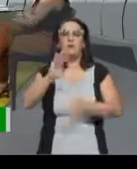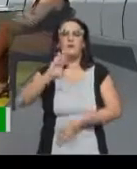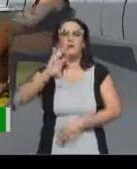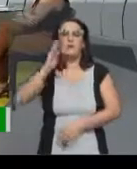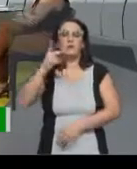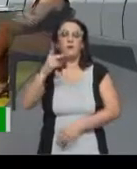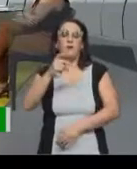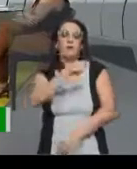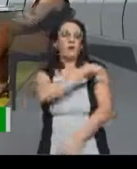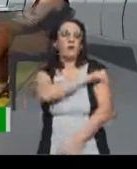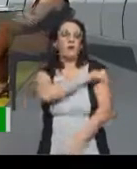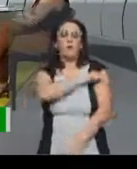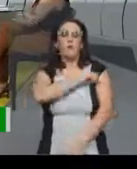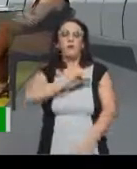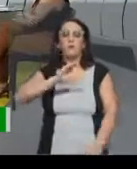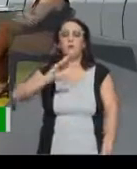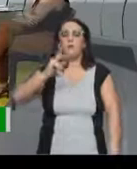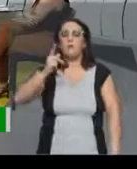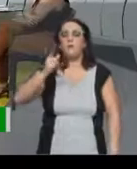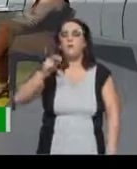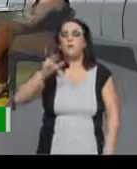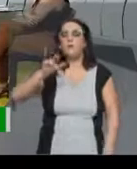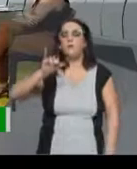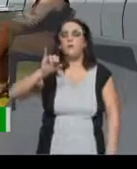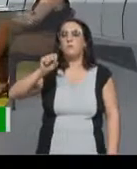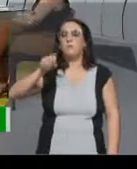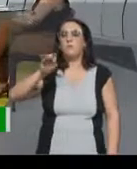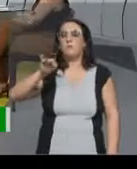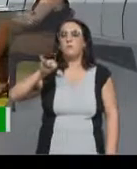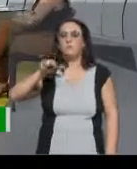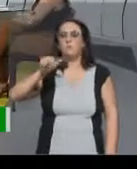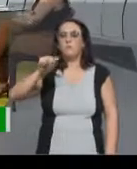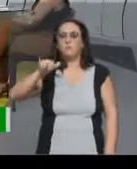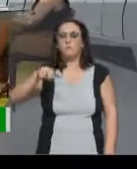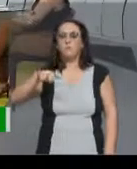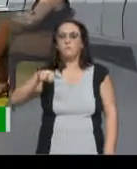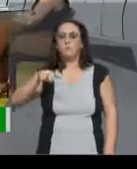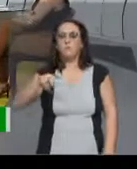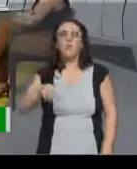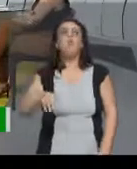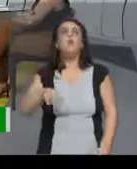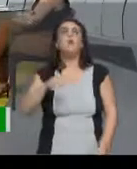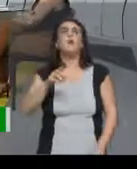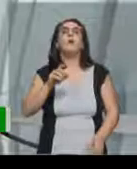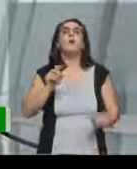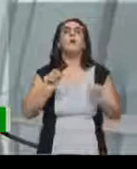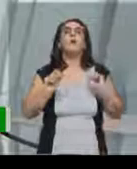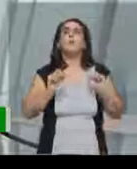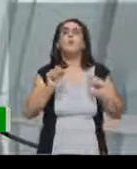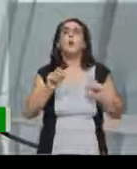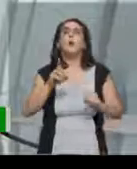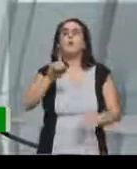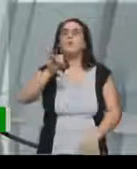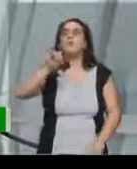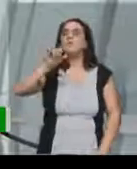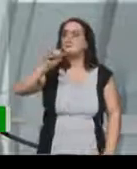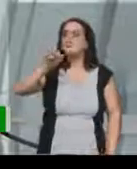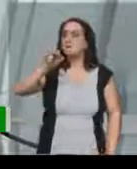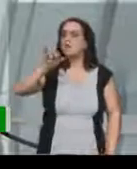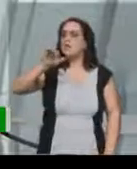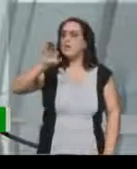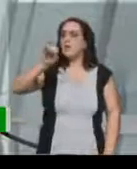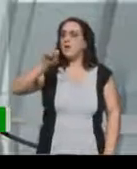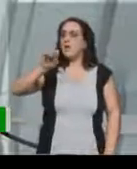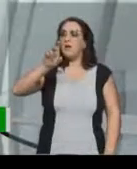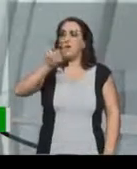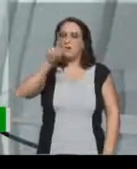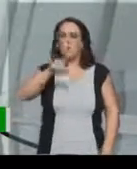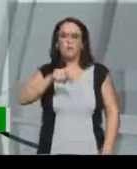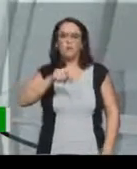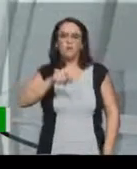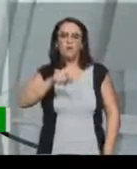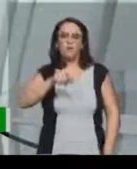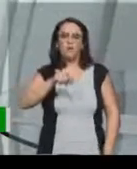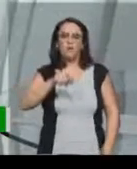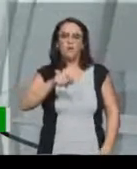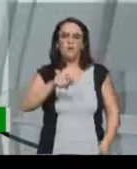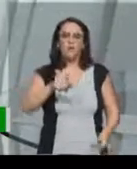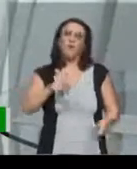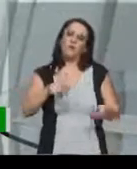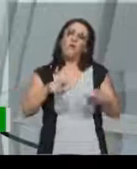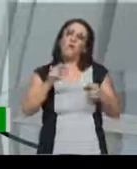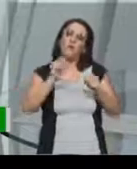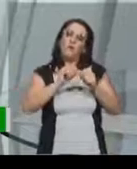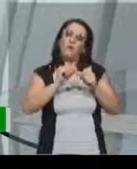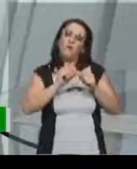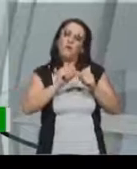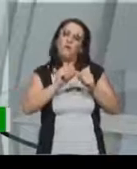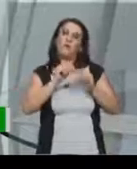Christian. O diário é considerado um relato pessoal, professora? Oi, Christian, bom dia. Legal, Escola Maria